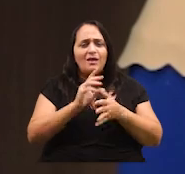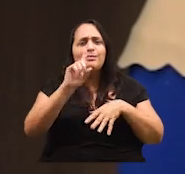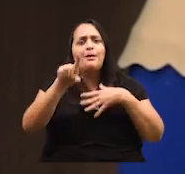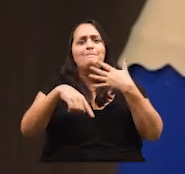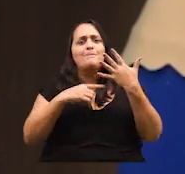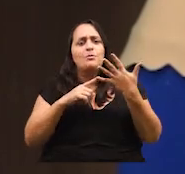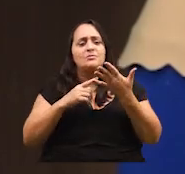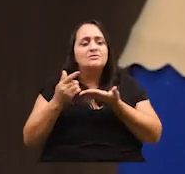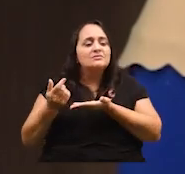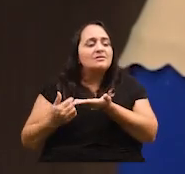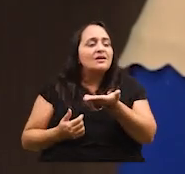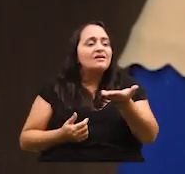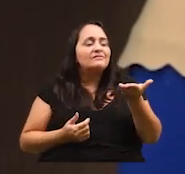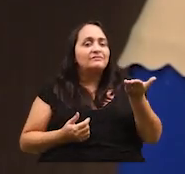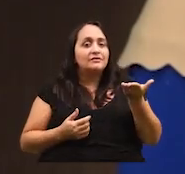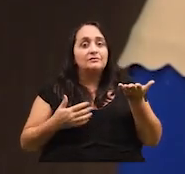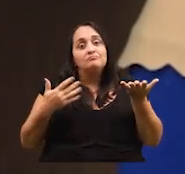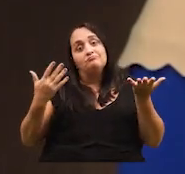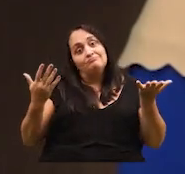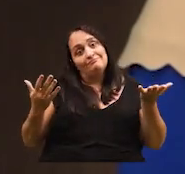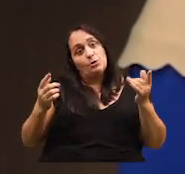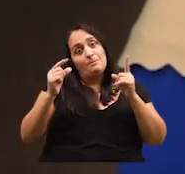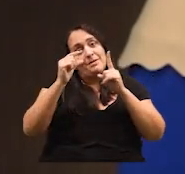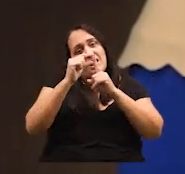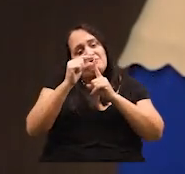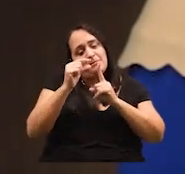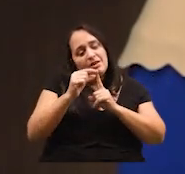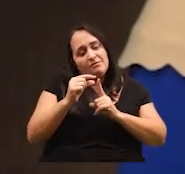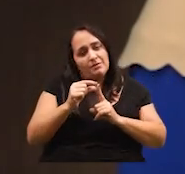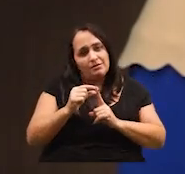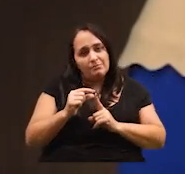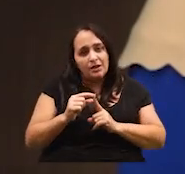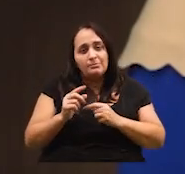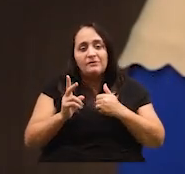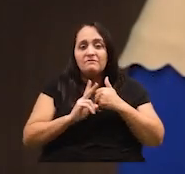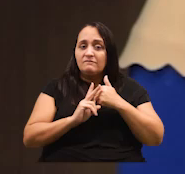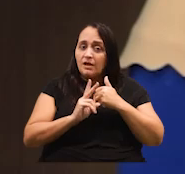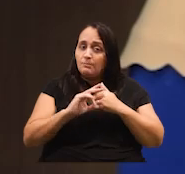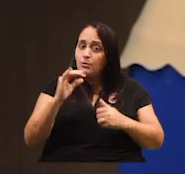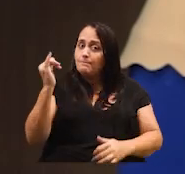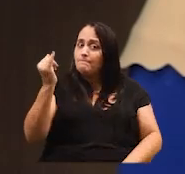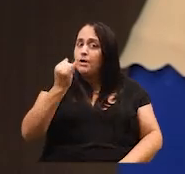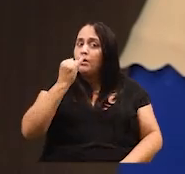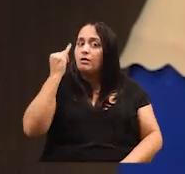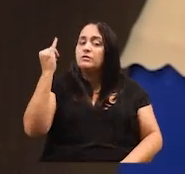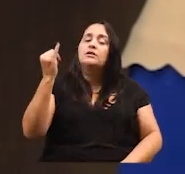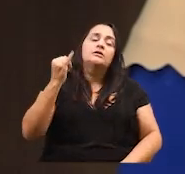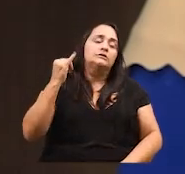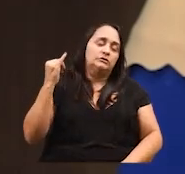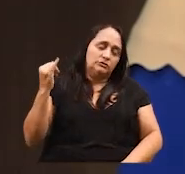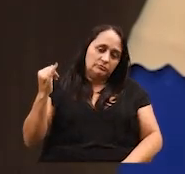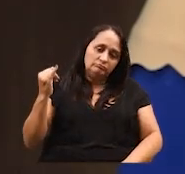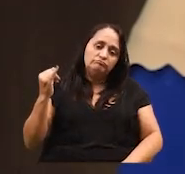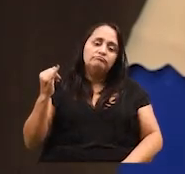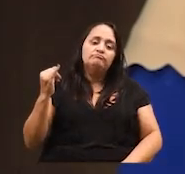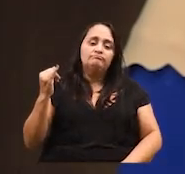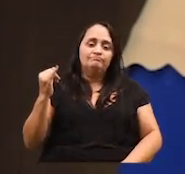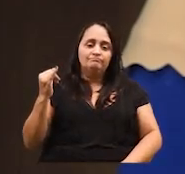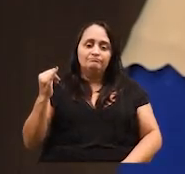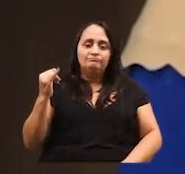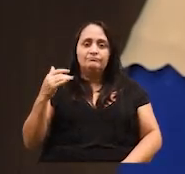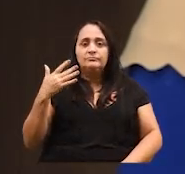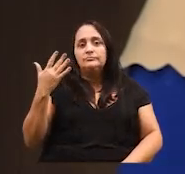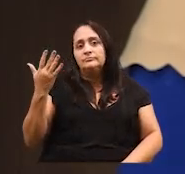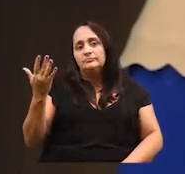importantes. Não dá para fazer uma receita sem essas palavras, sem esses verbos, porque a gente não vai saber o